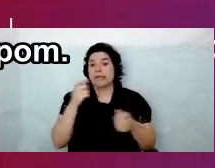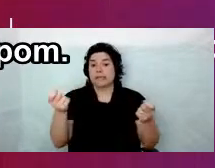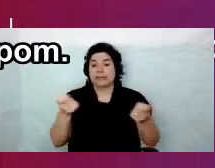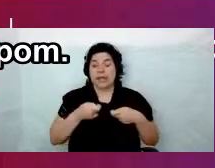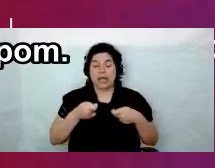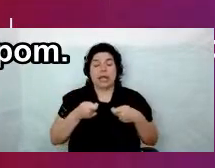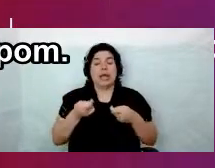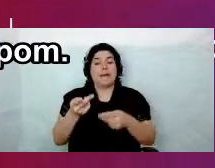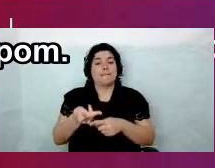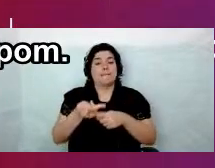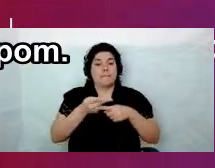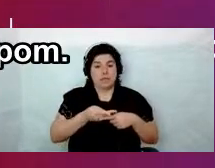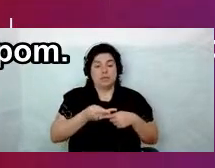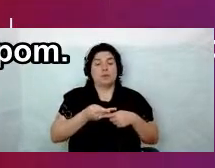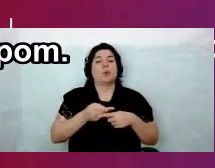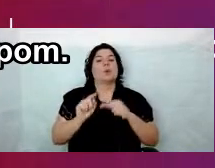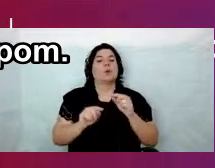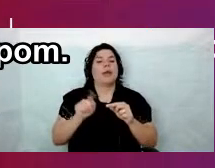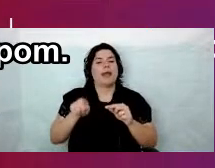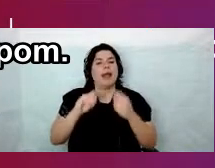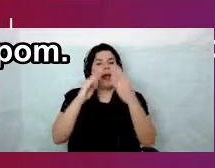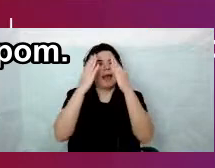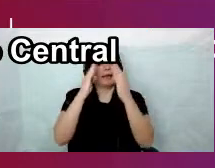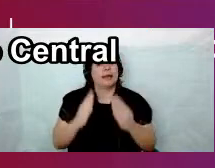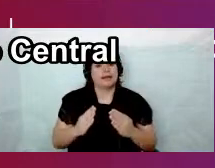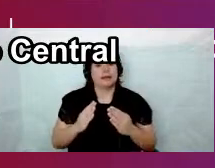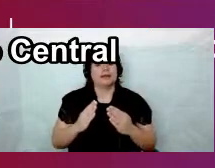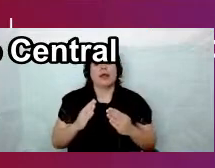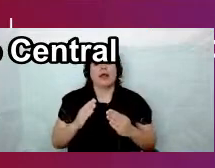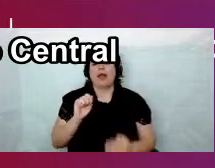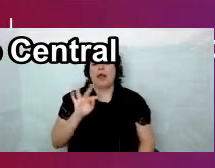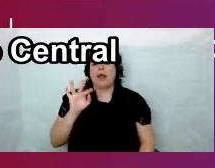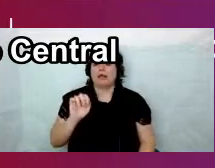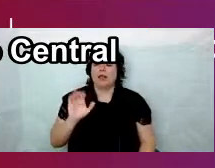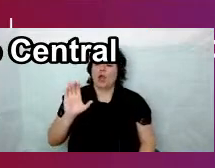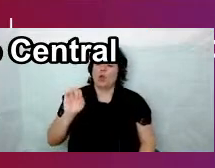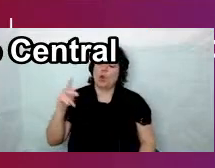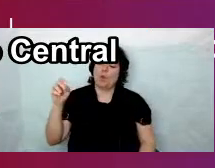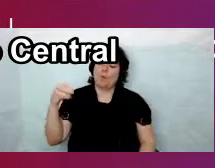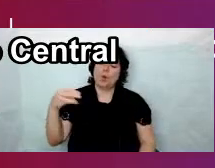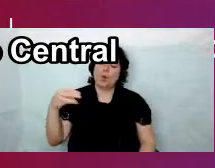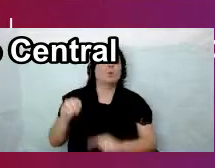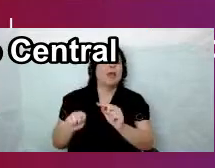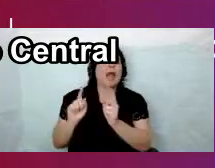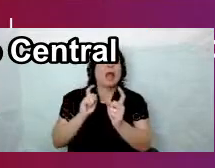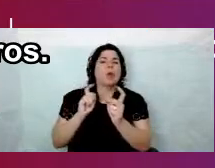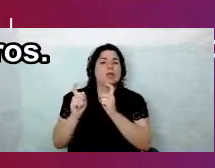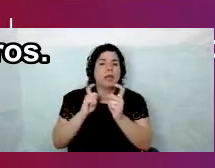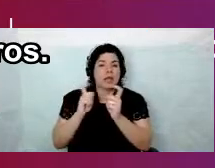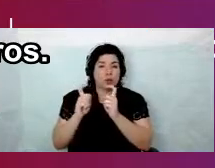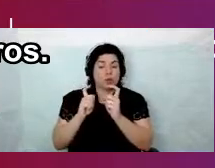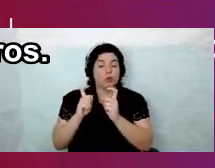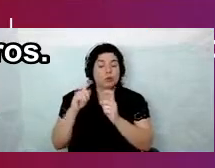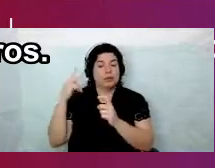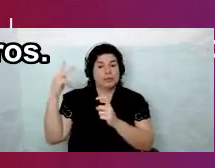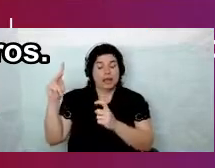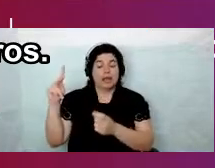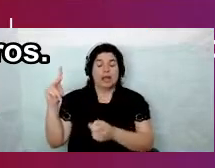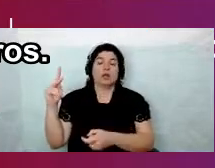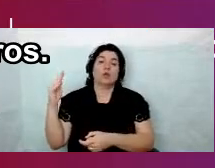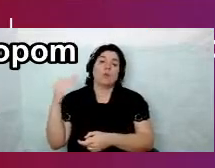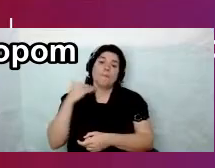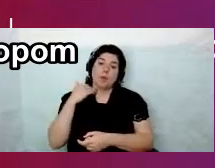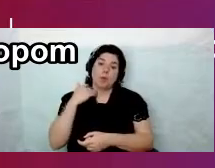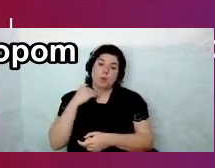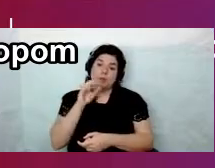Global Finance, foi a análise das atas do Copom. O Copom é a reunião do Banco Central, que decide pela